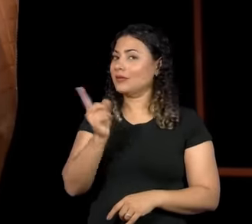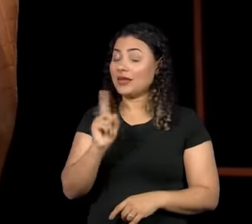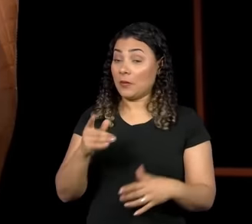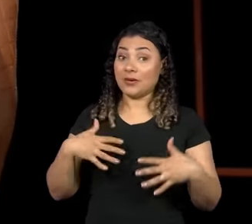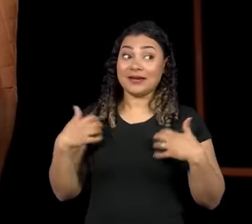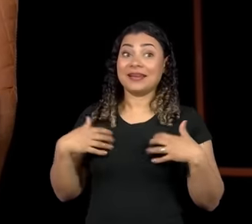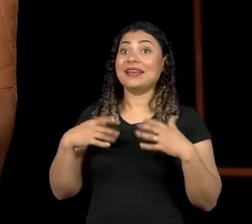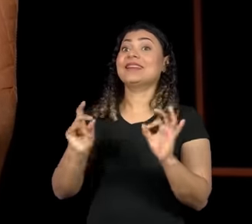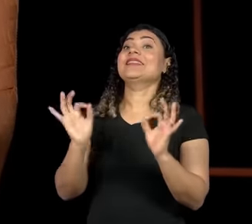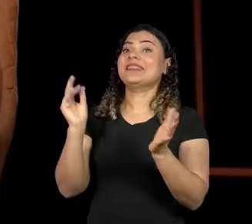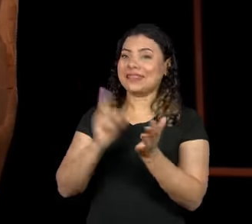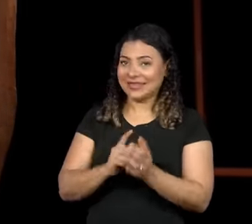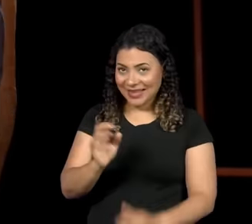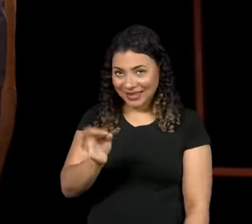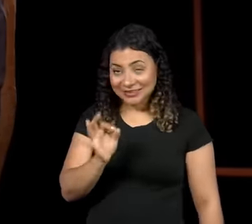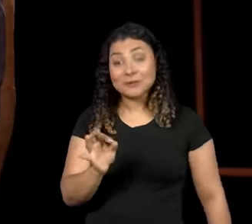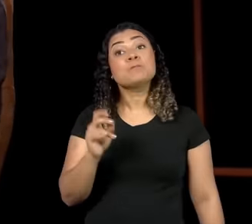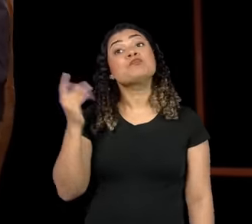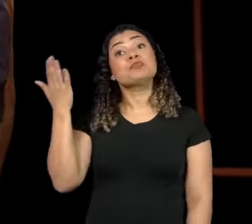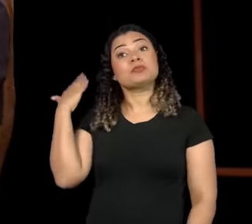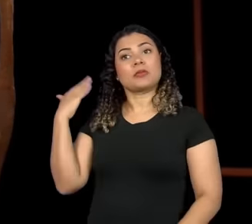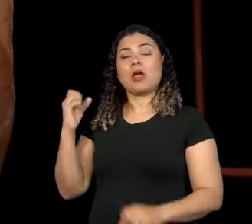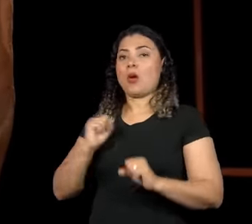empolgado. Mas lá,